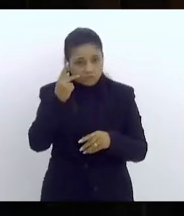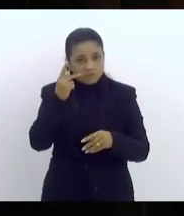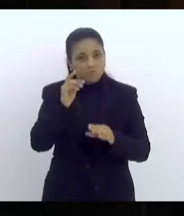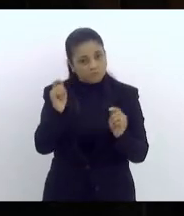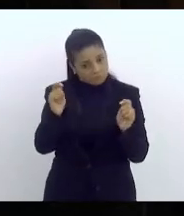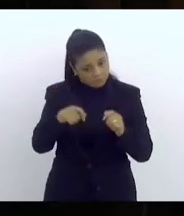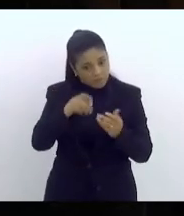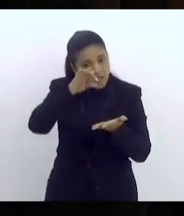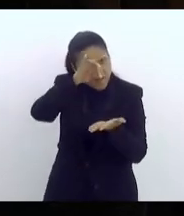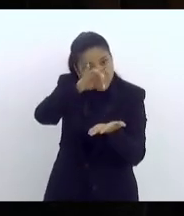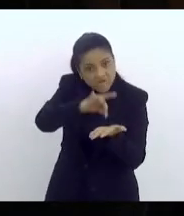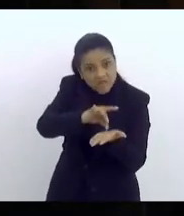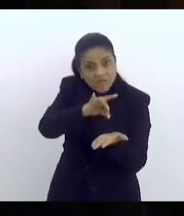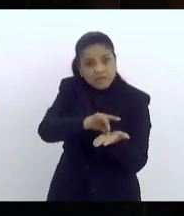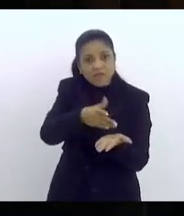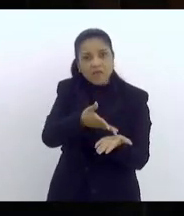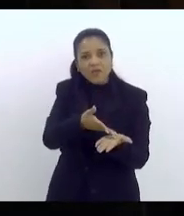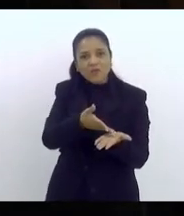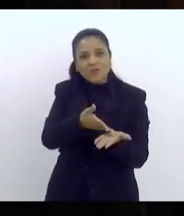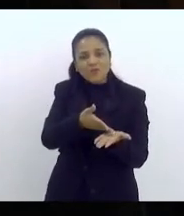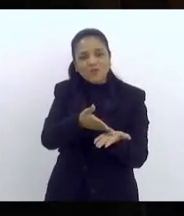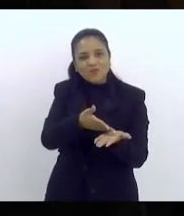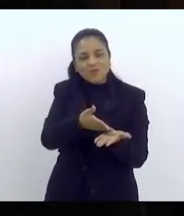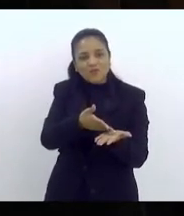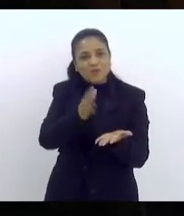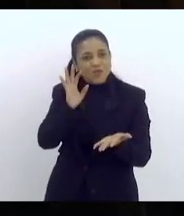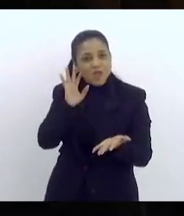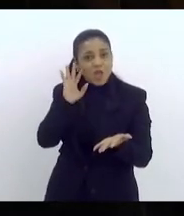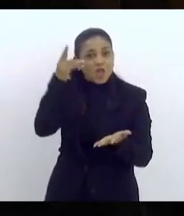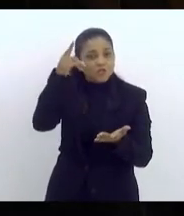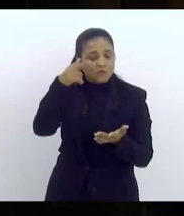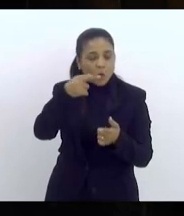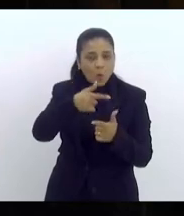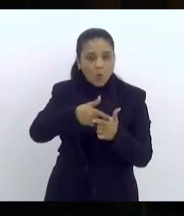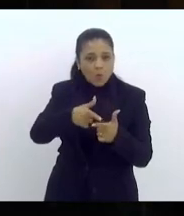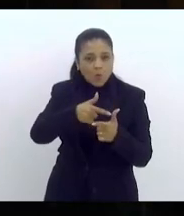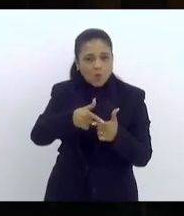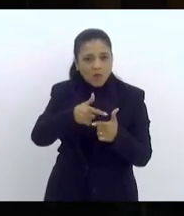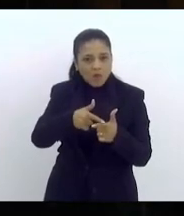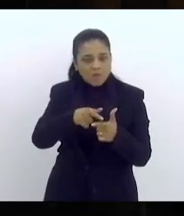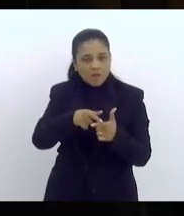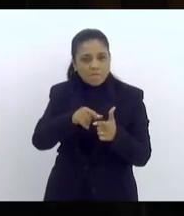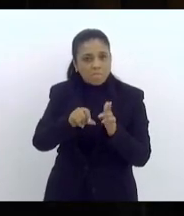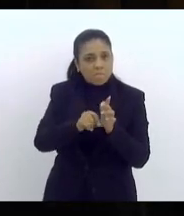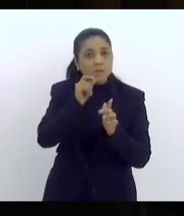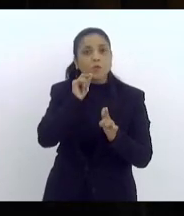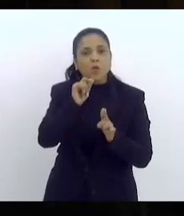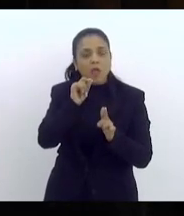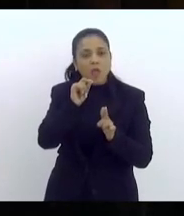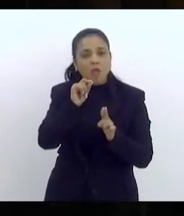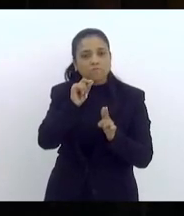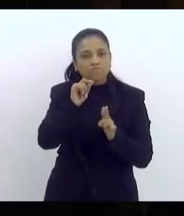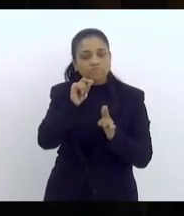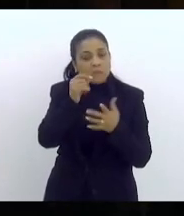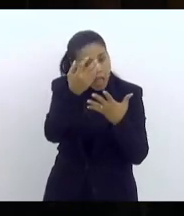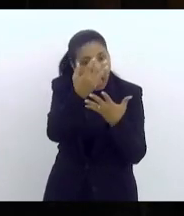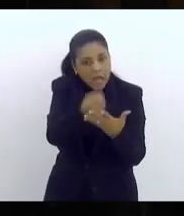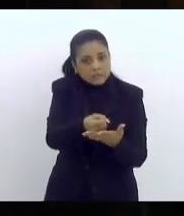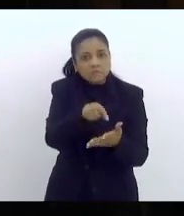a principal forma de se solucionar um problema o primeiro passo para se solucionar um problema é admitir que ele existe